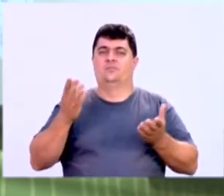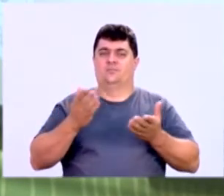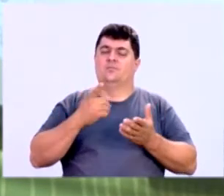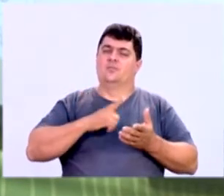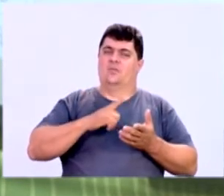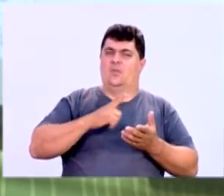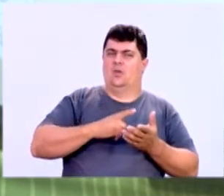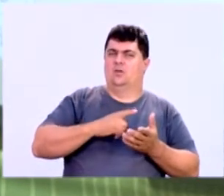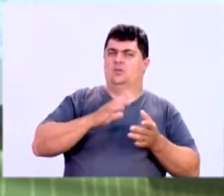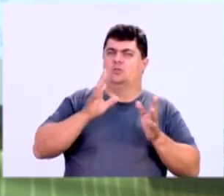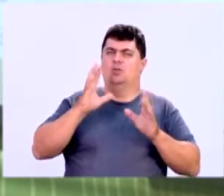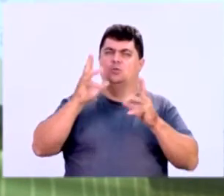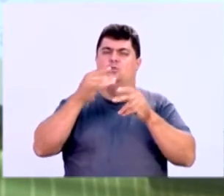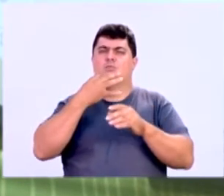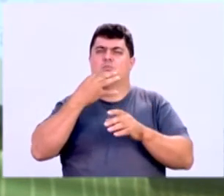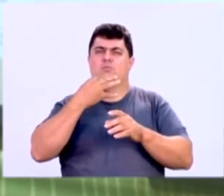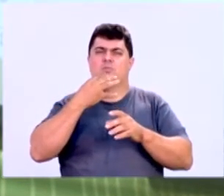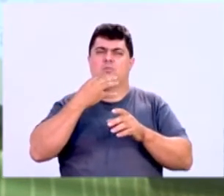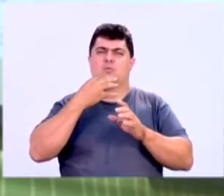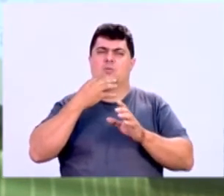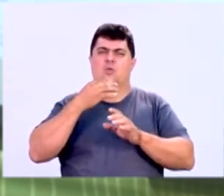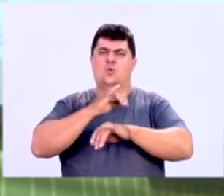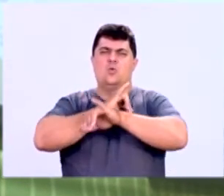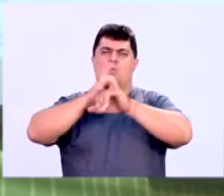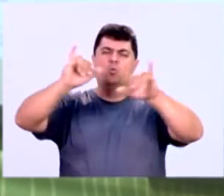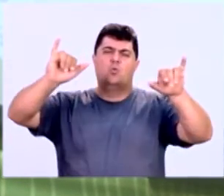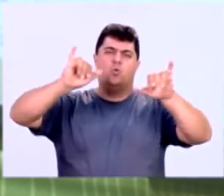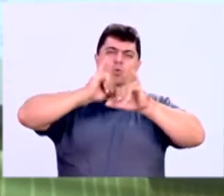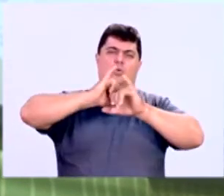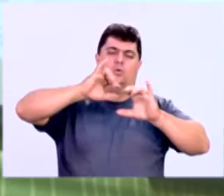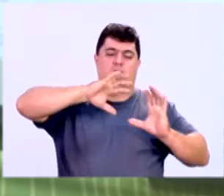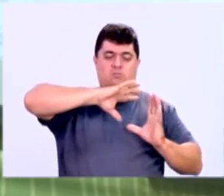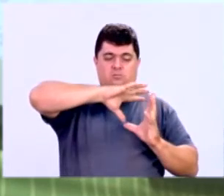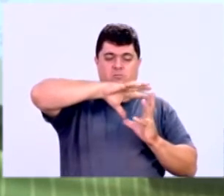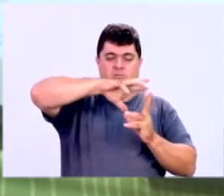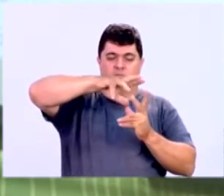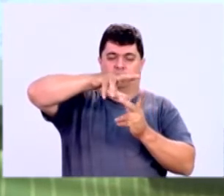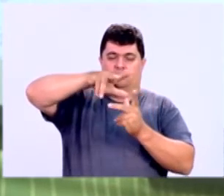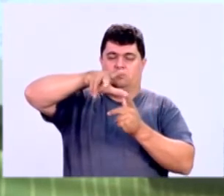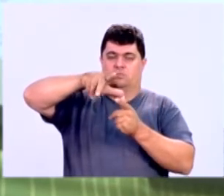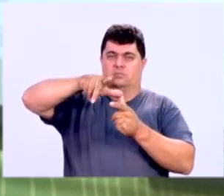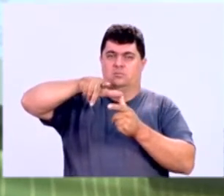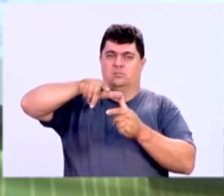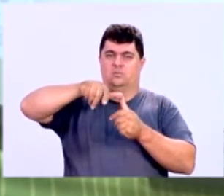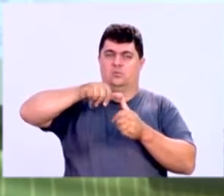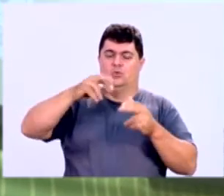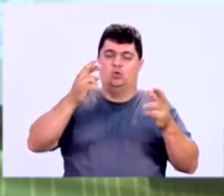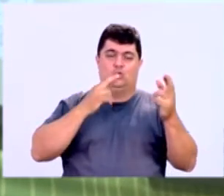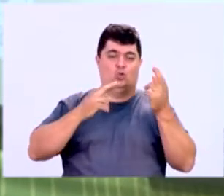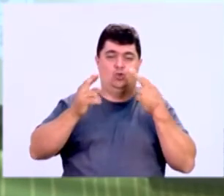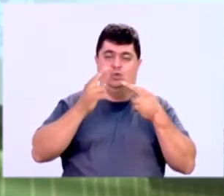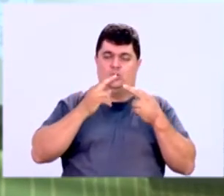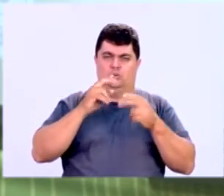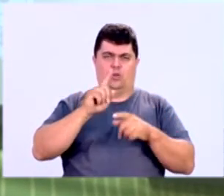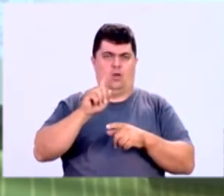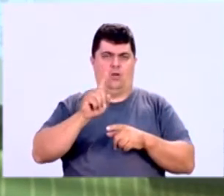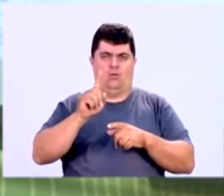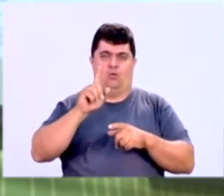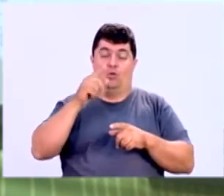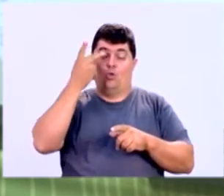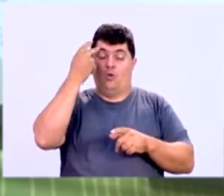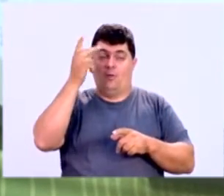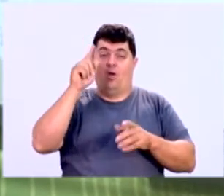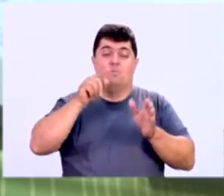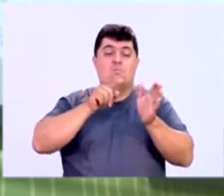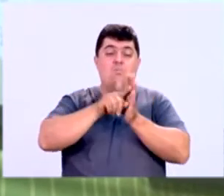bem divulgada na mídia, que hoje o mundo ele não é movido pelas respostas, e sim pelas perguntas.